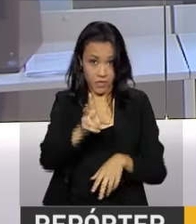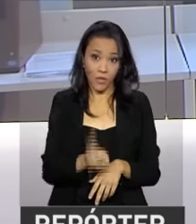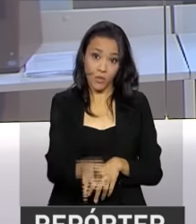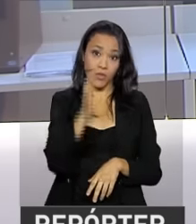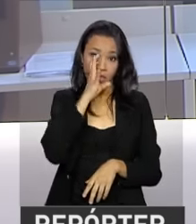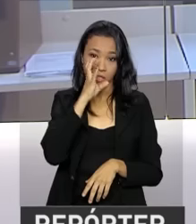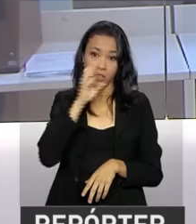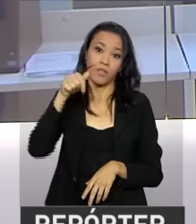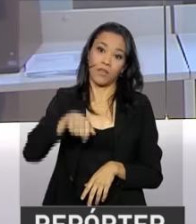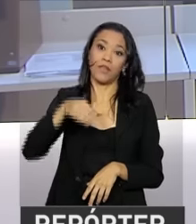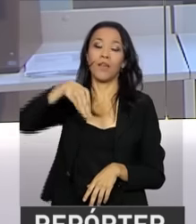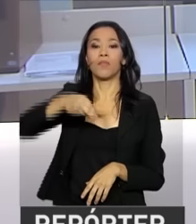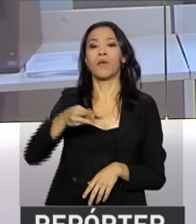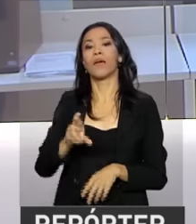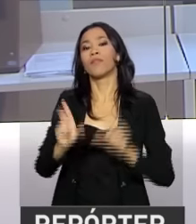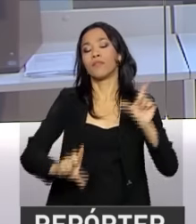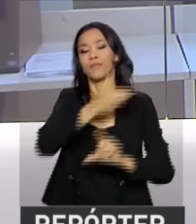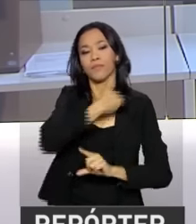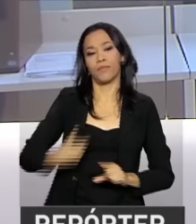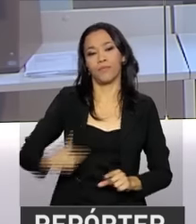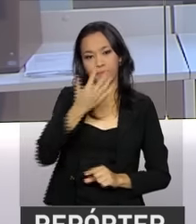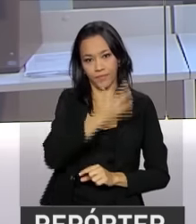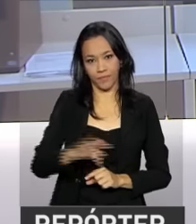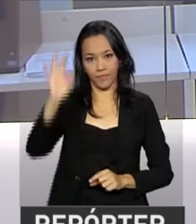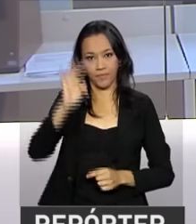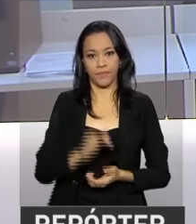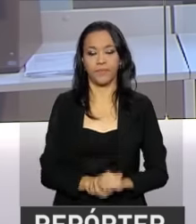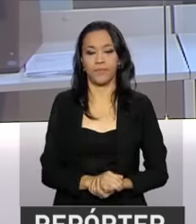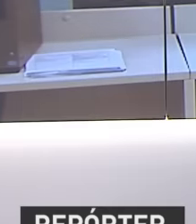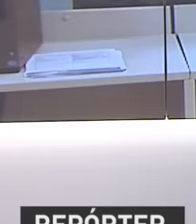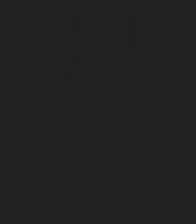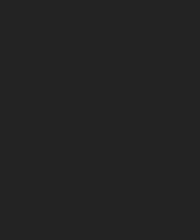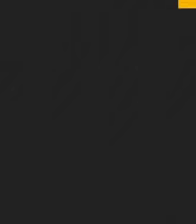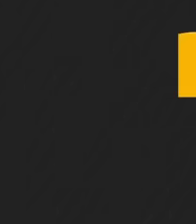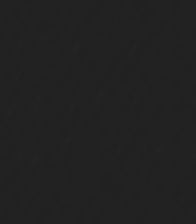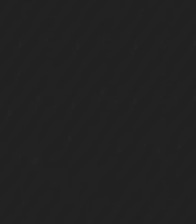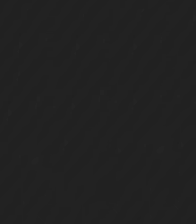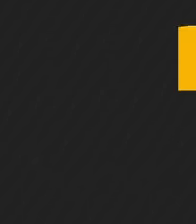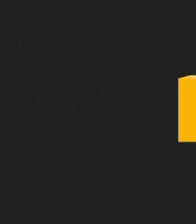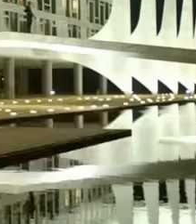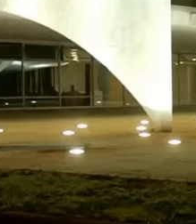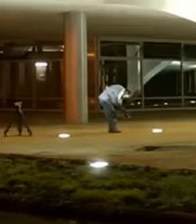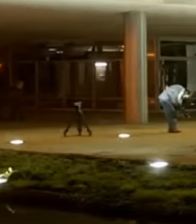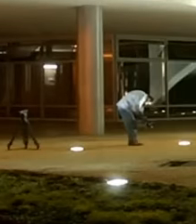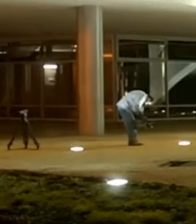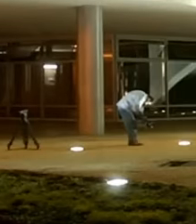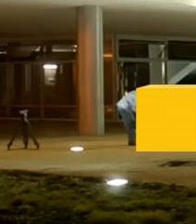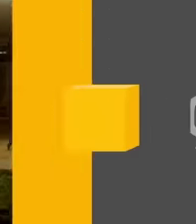continue com a gente aqui na NBR, a TV do Governo Federal.